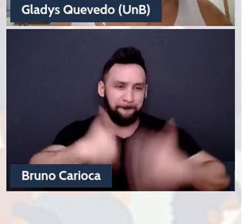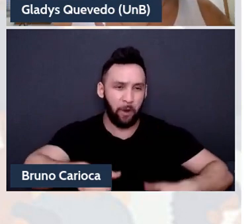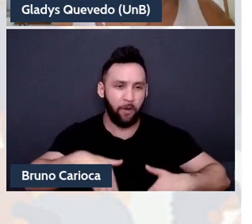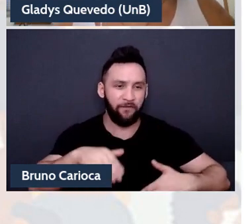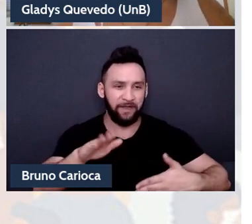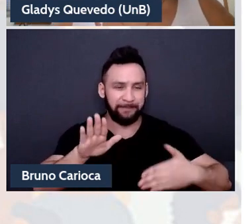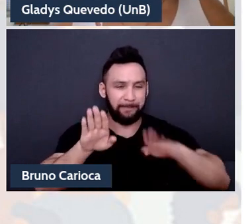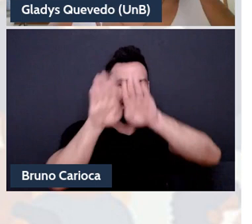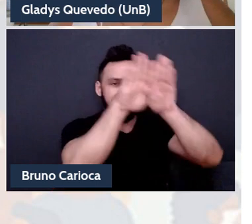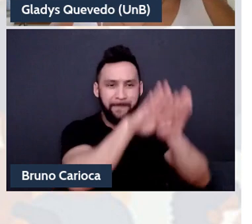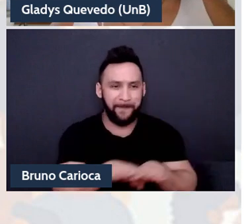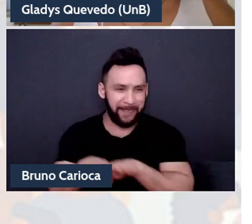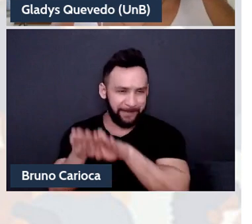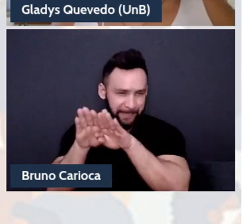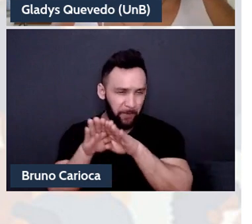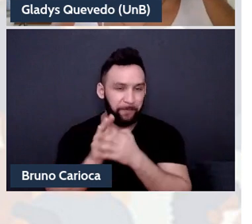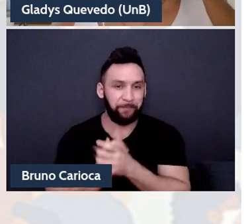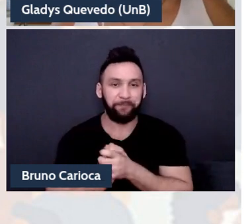perspectiva crítica,